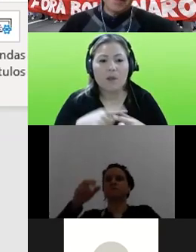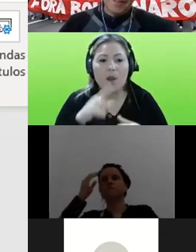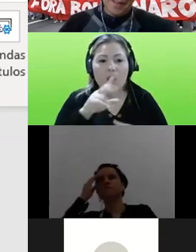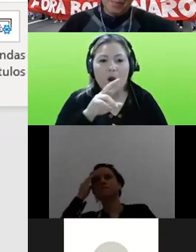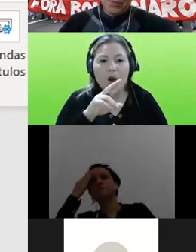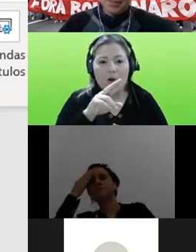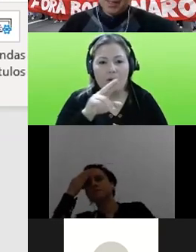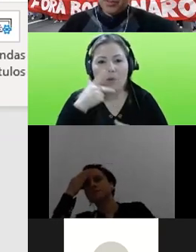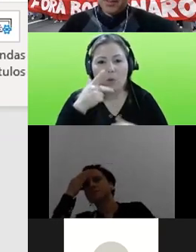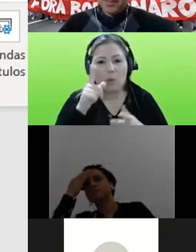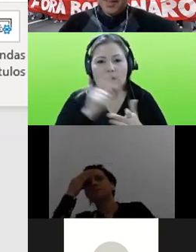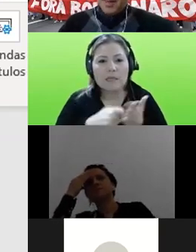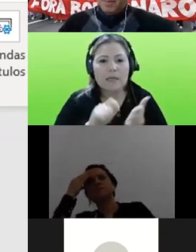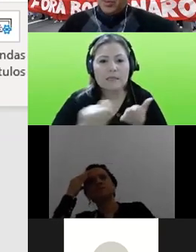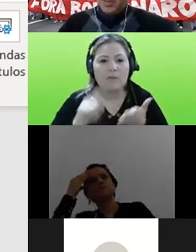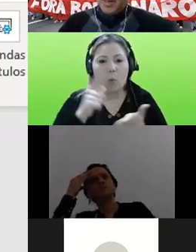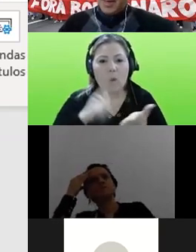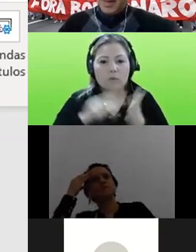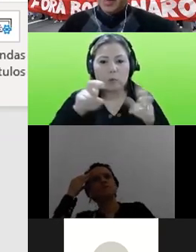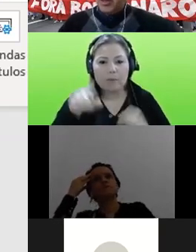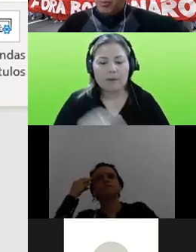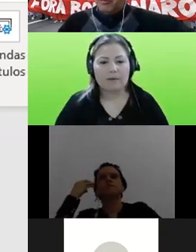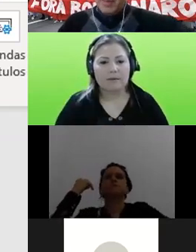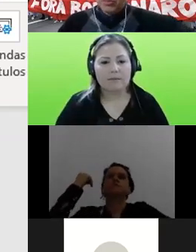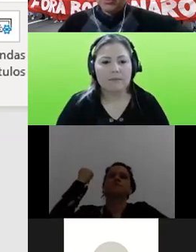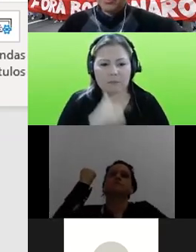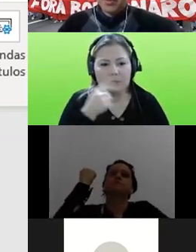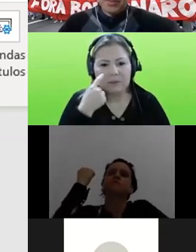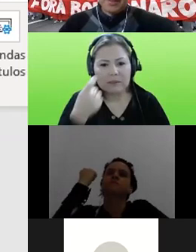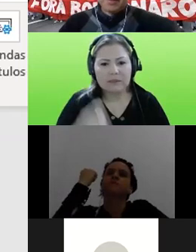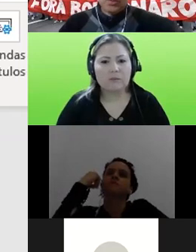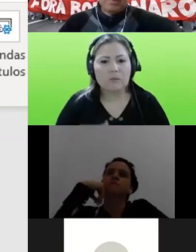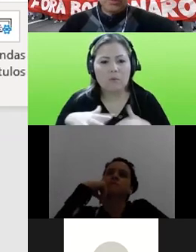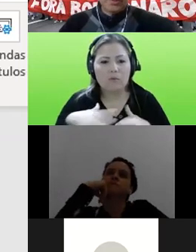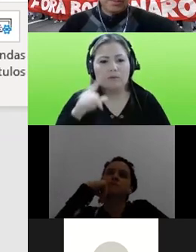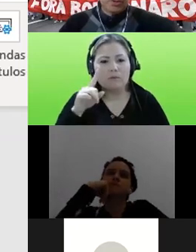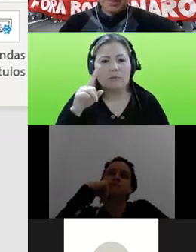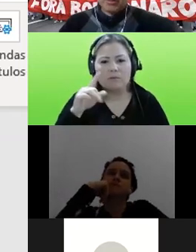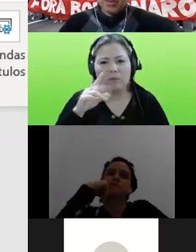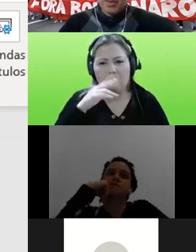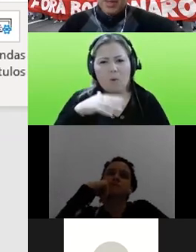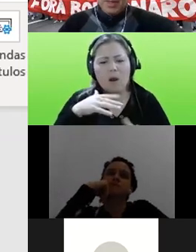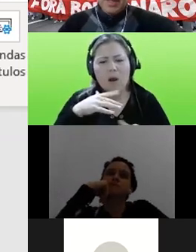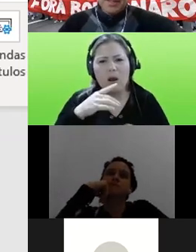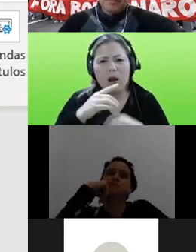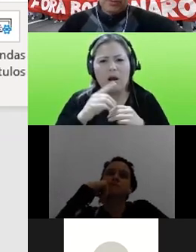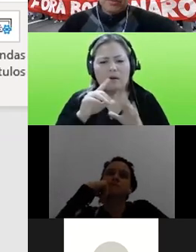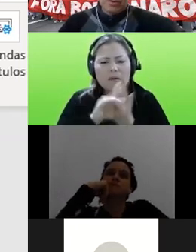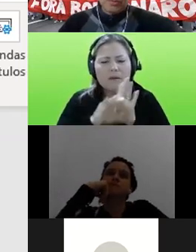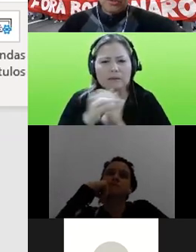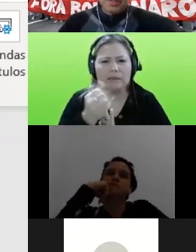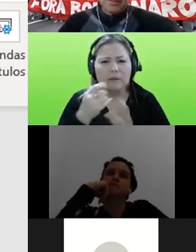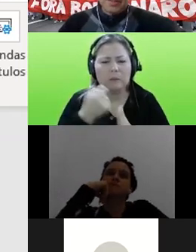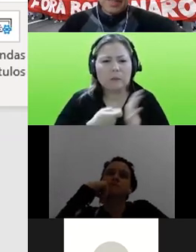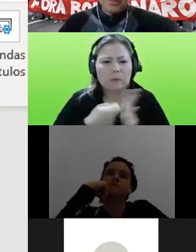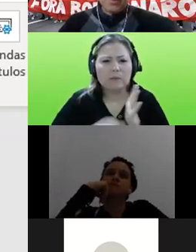Bob Dylan. É muito interessante, porque aqueles movimentos dos anos 60 tinham música de protesto. E a Nancy Fraser,